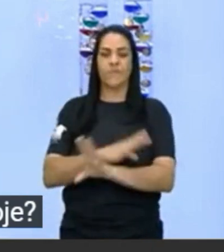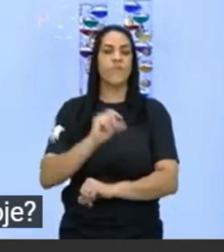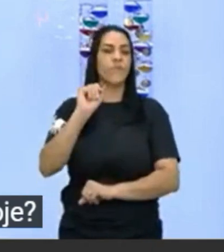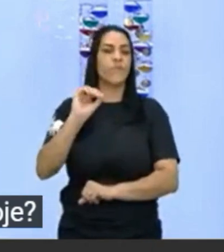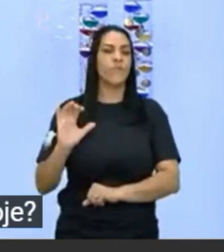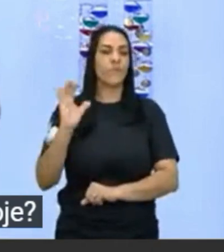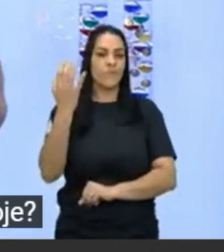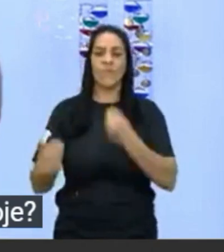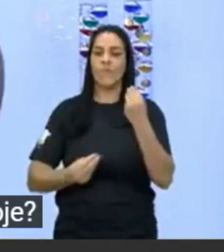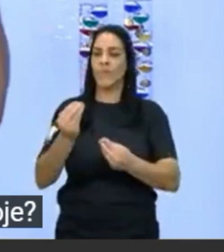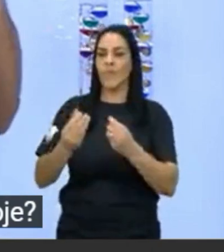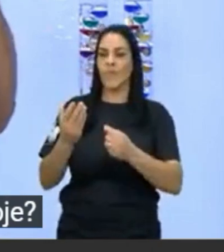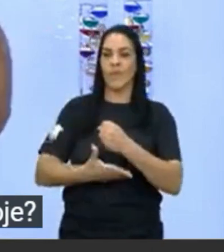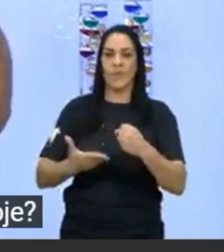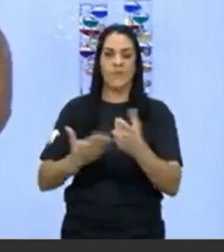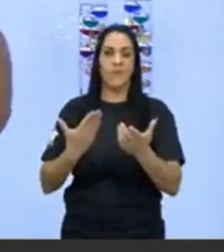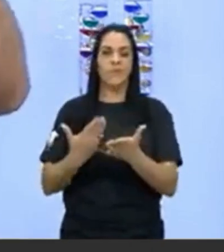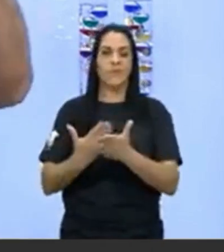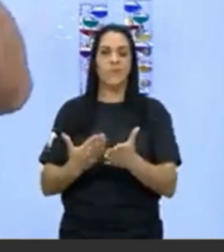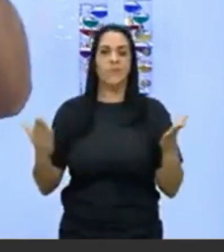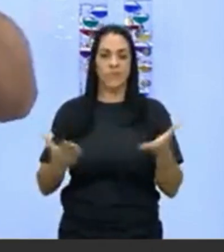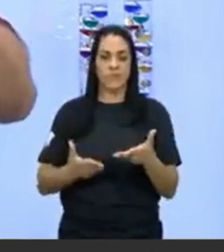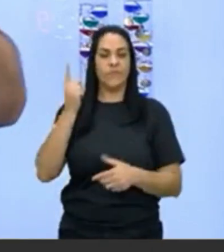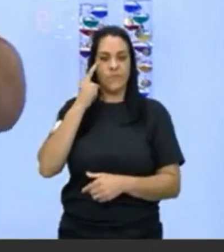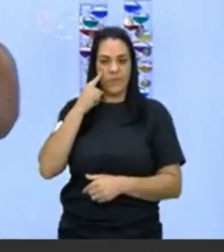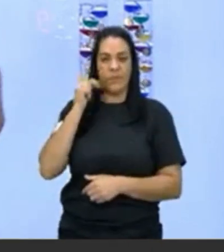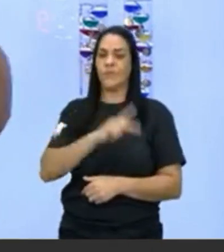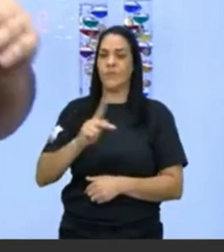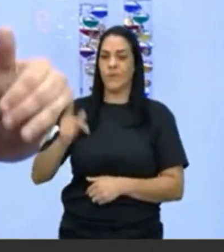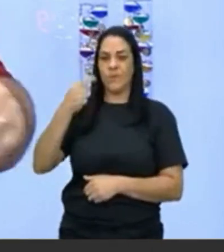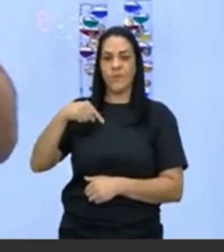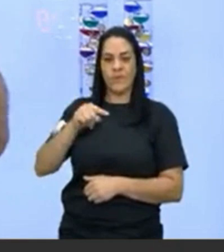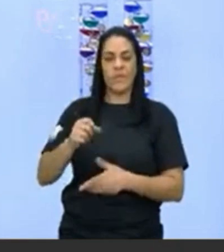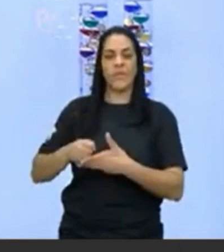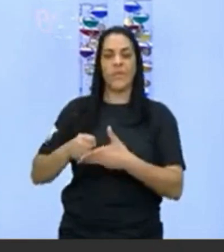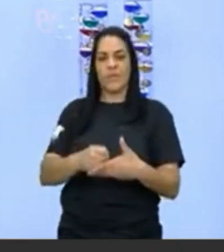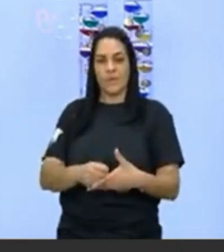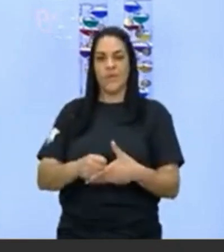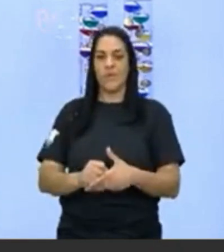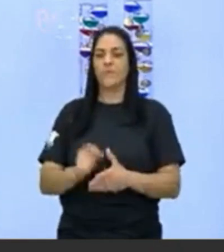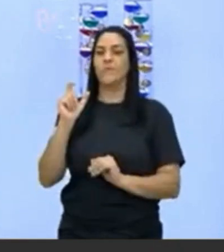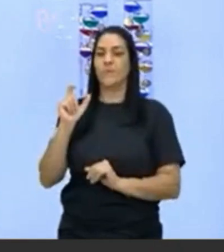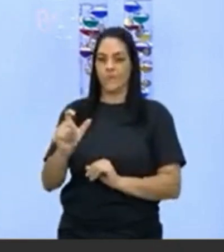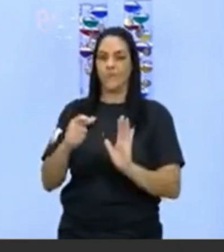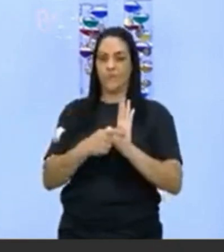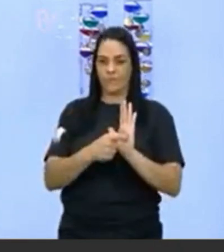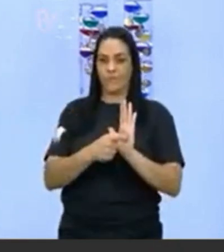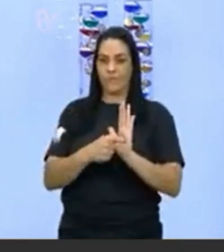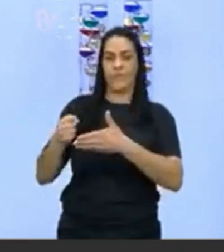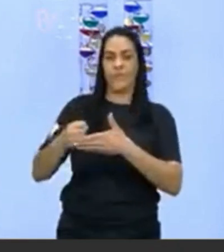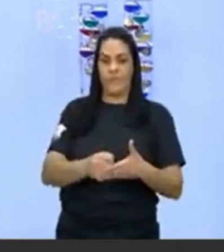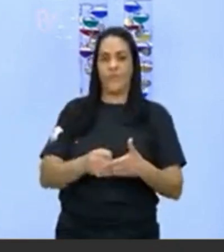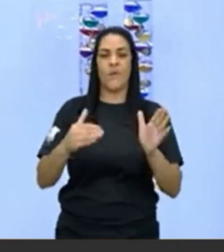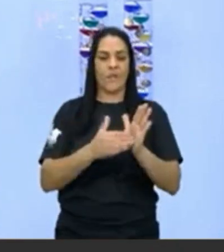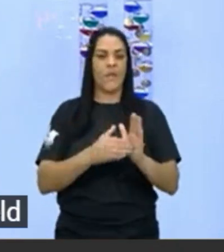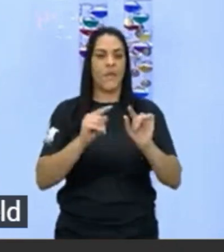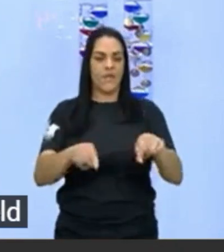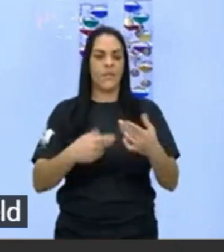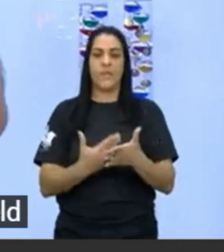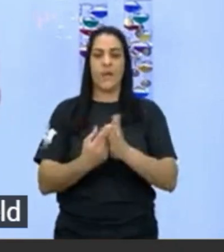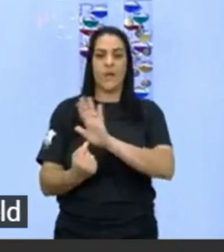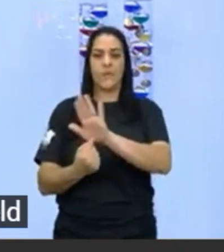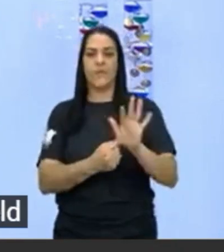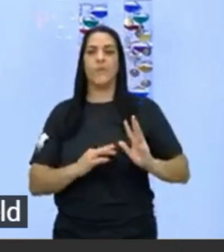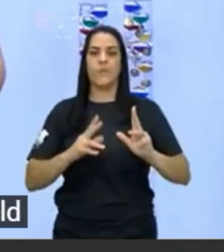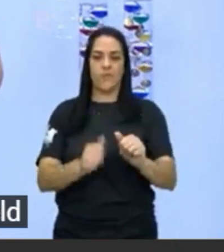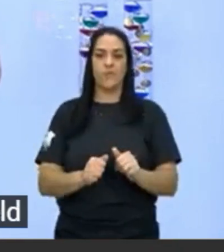seja, como é que foi basicamente essa aula de hoje? Pensa só, professor. Você levou uma Shield até a sala de aula, você apresentou os sensores